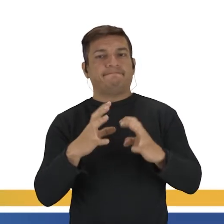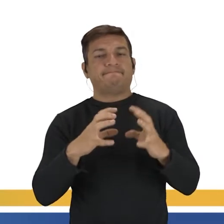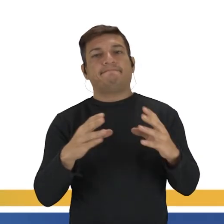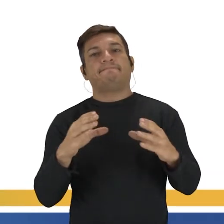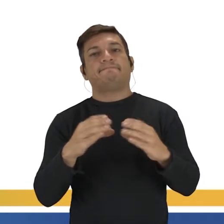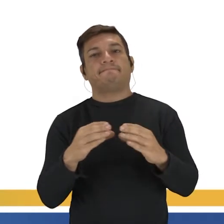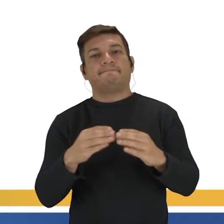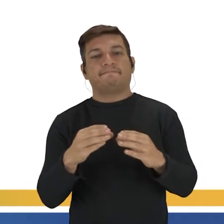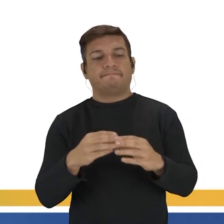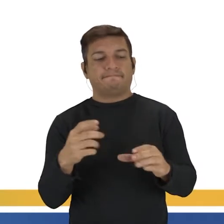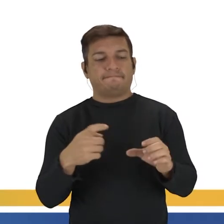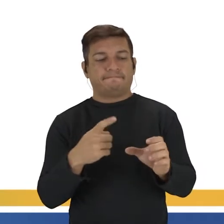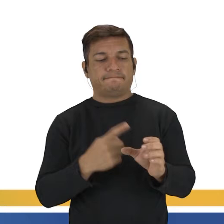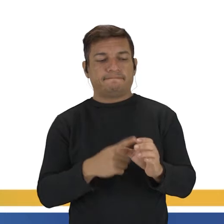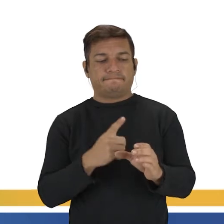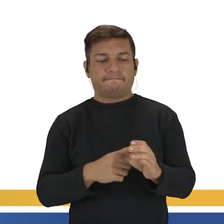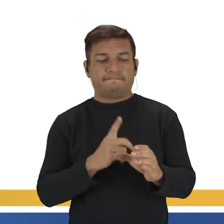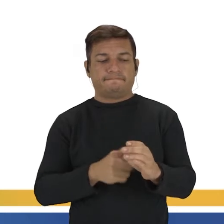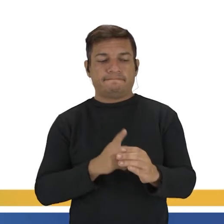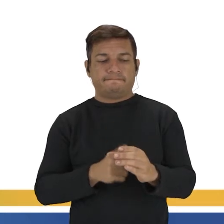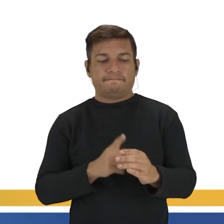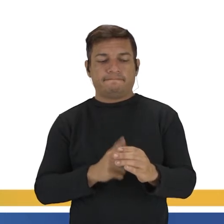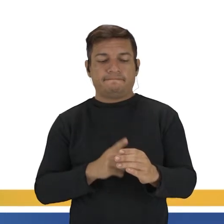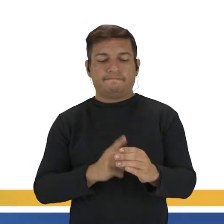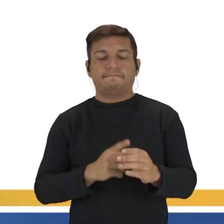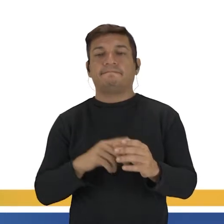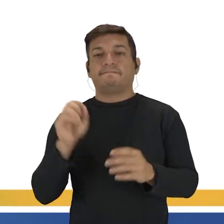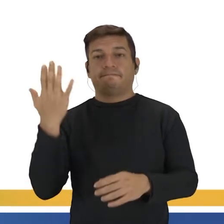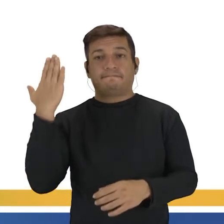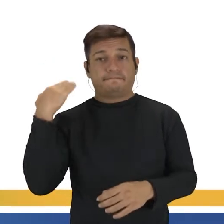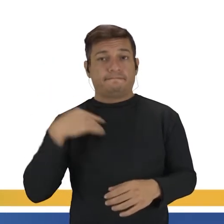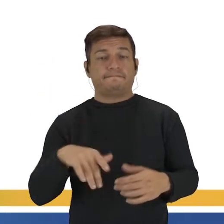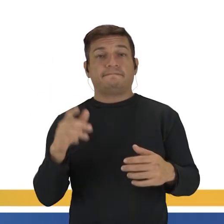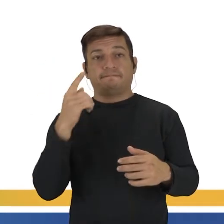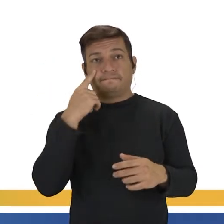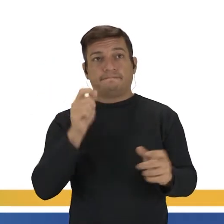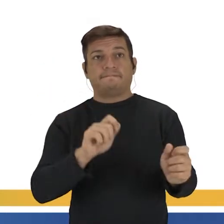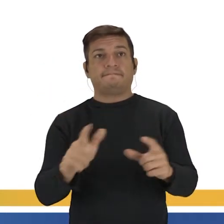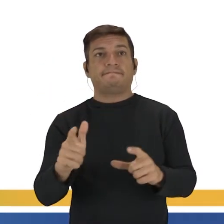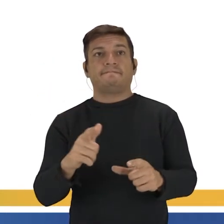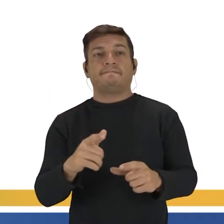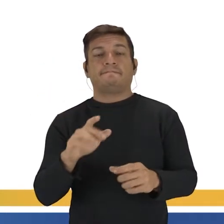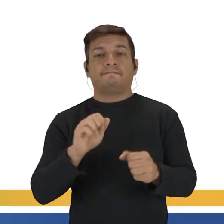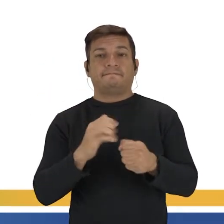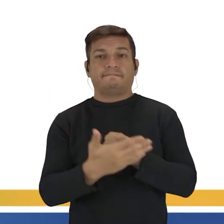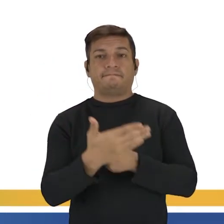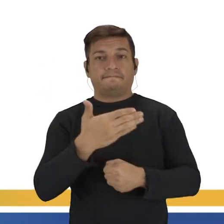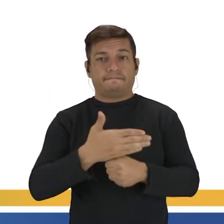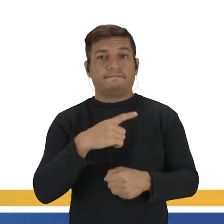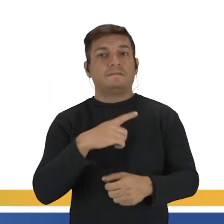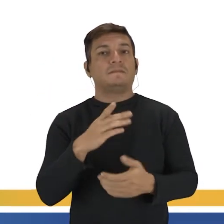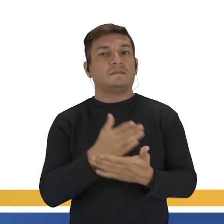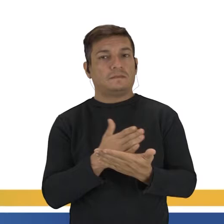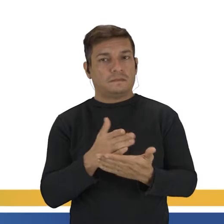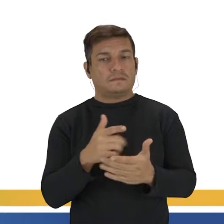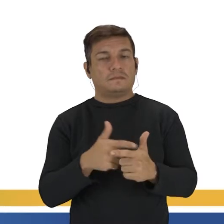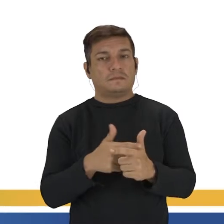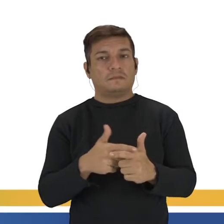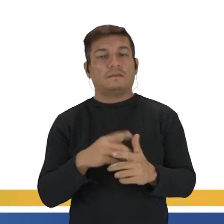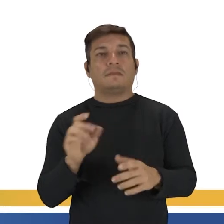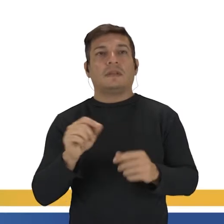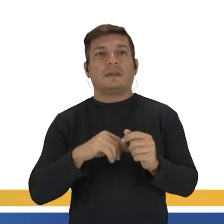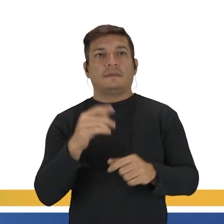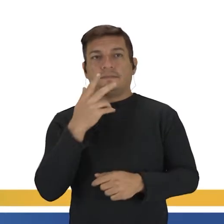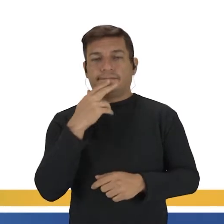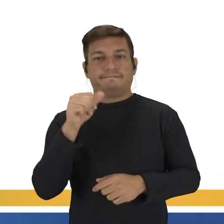comunistas que se apresentavam nessa época. Vejamos a tela. O fascismo italiano, então, tem algumas causas.